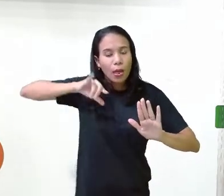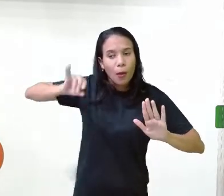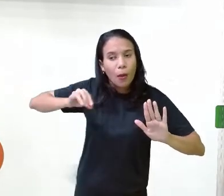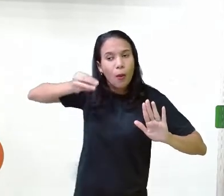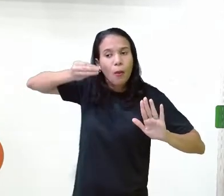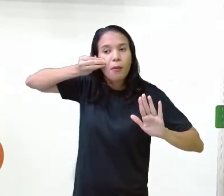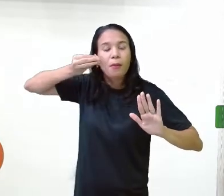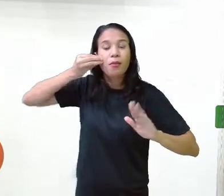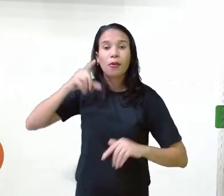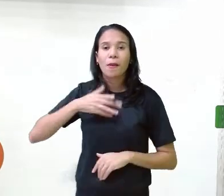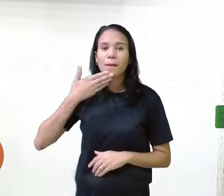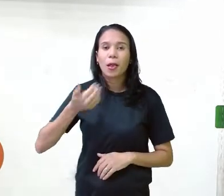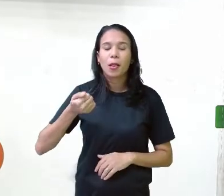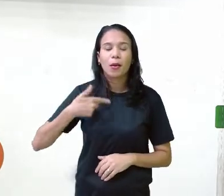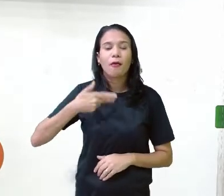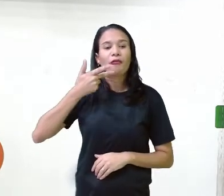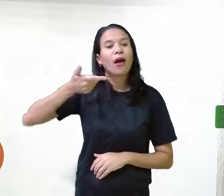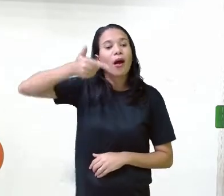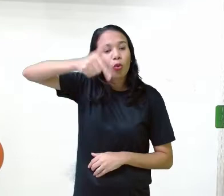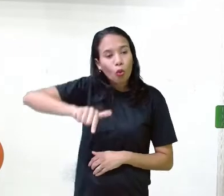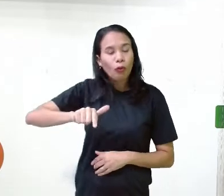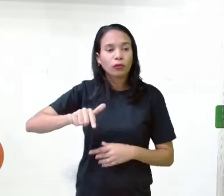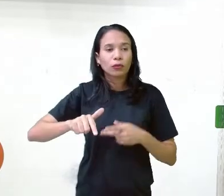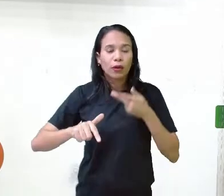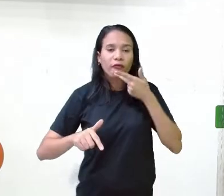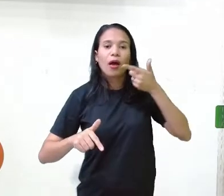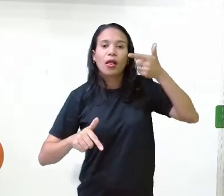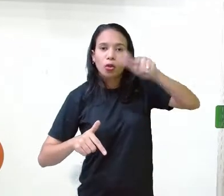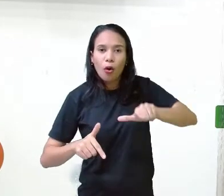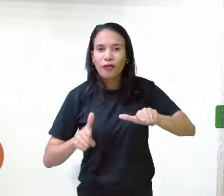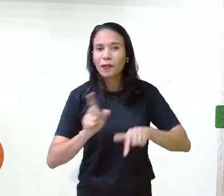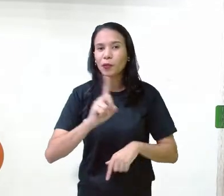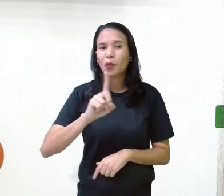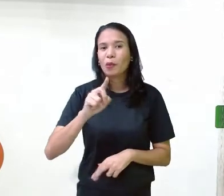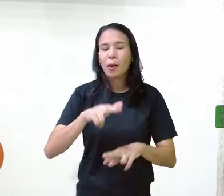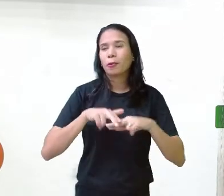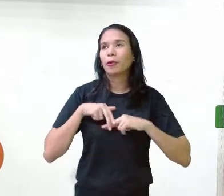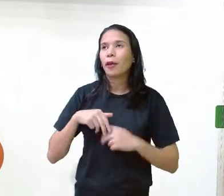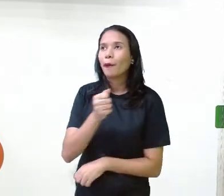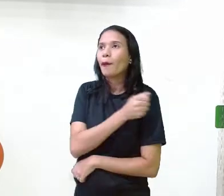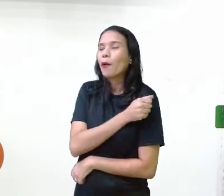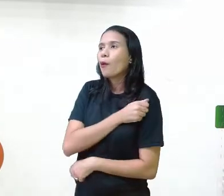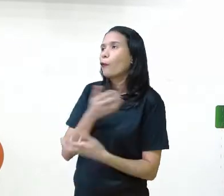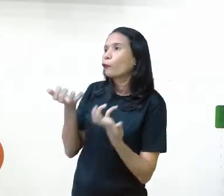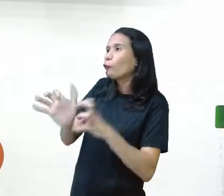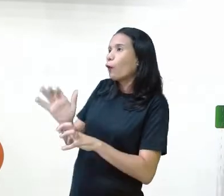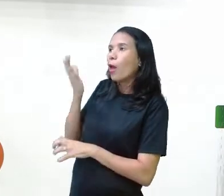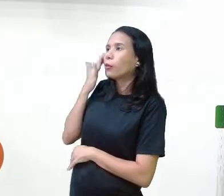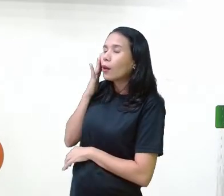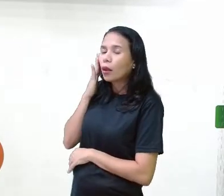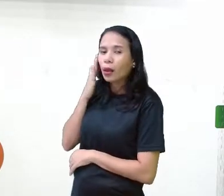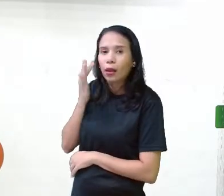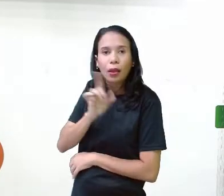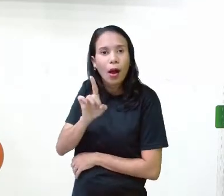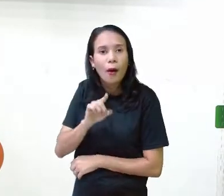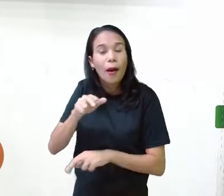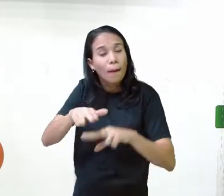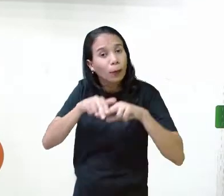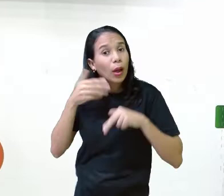oportunizar, precisa repetir, porque não é uma questão que ele não queira entender, ele não